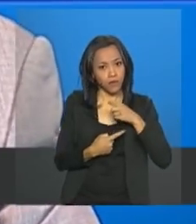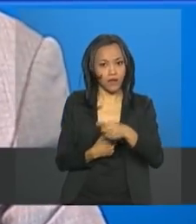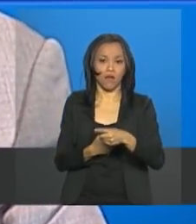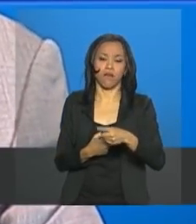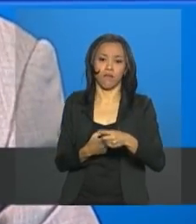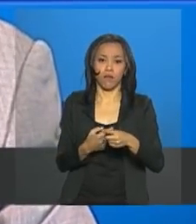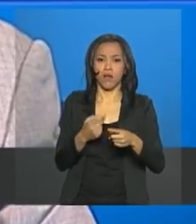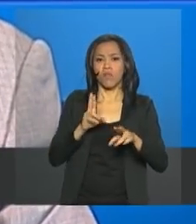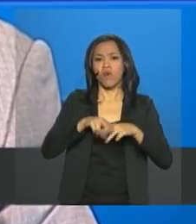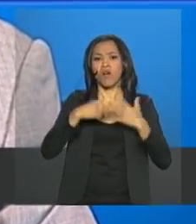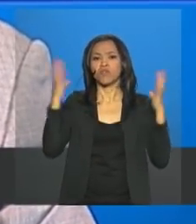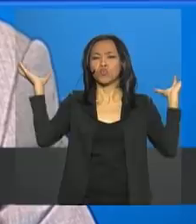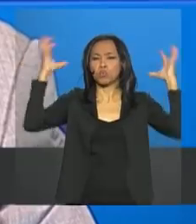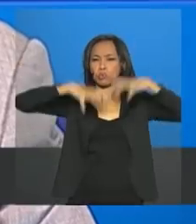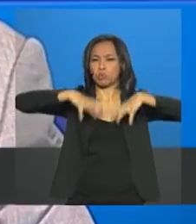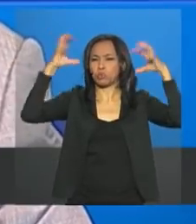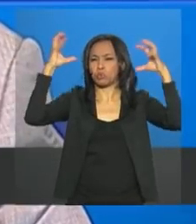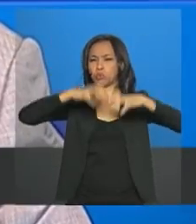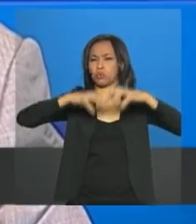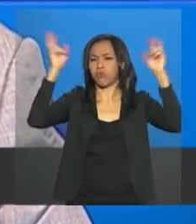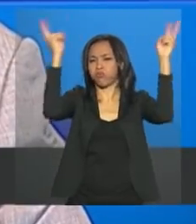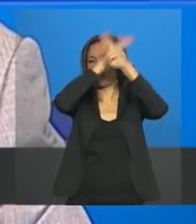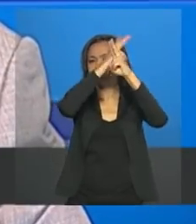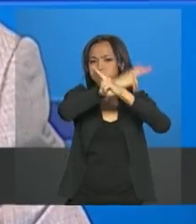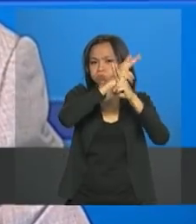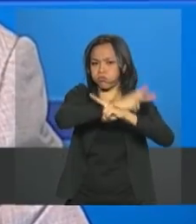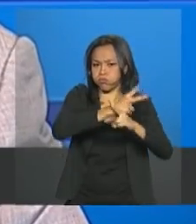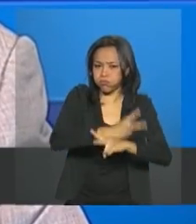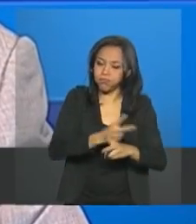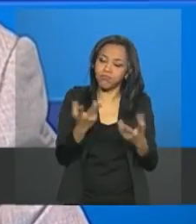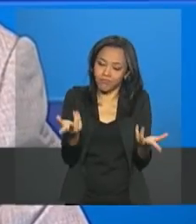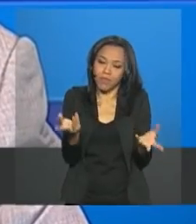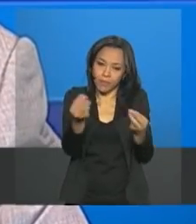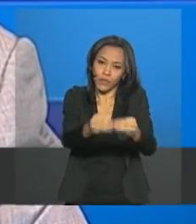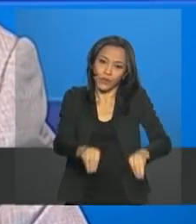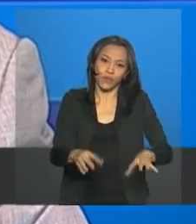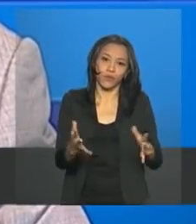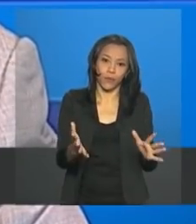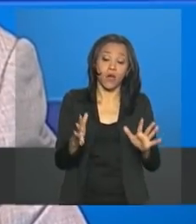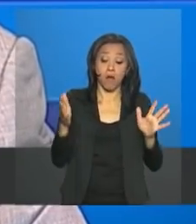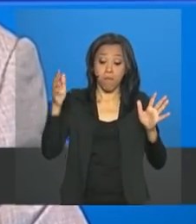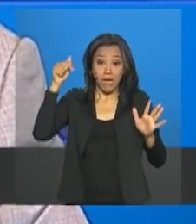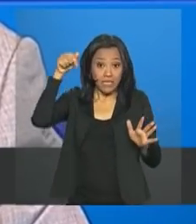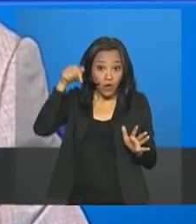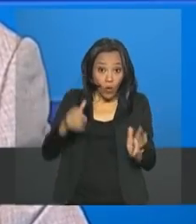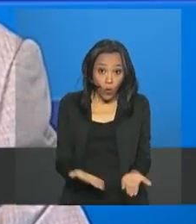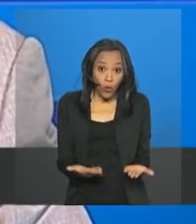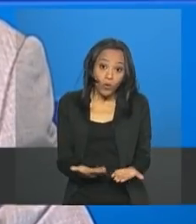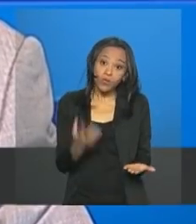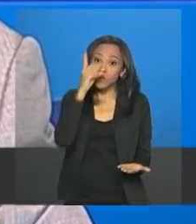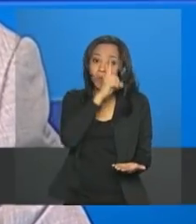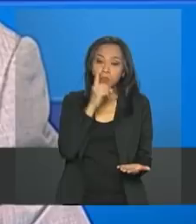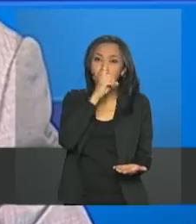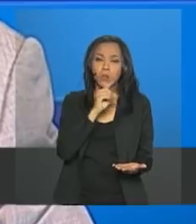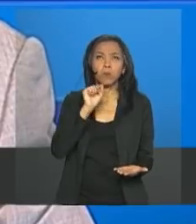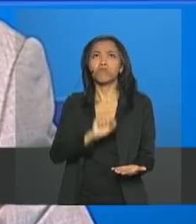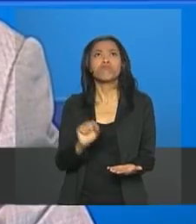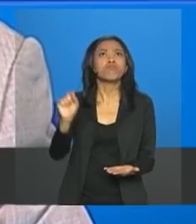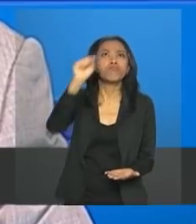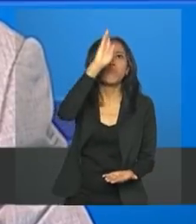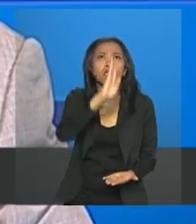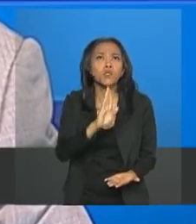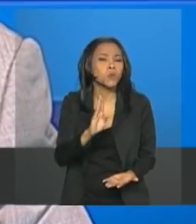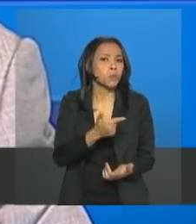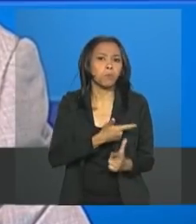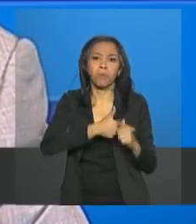temporais que que afetaram enfim infelizmente este domingo não tivemos nenhuma ocorrência que tenha impedido a conclusão